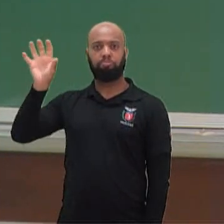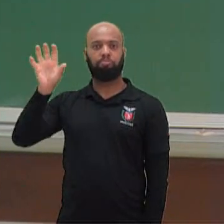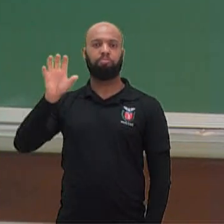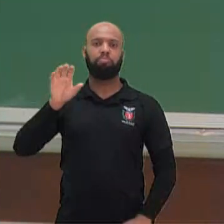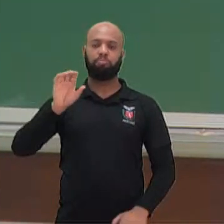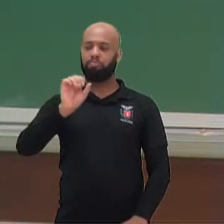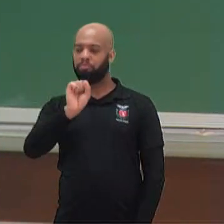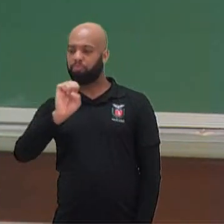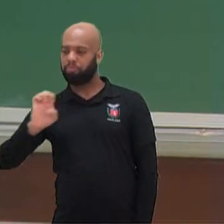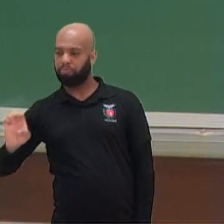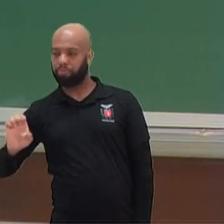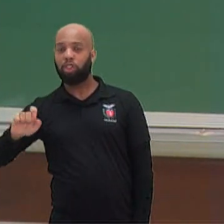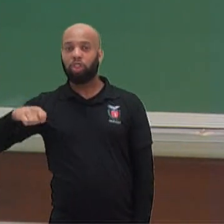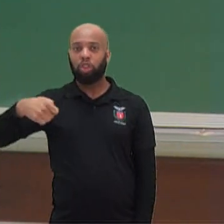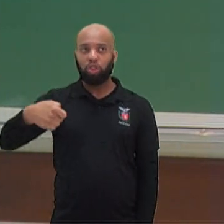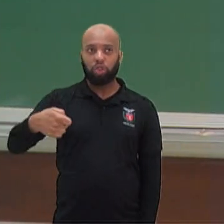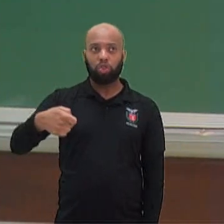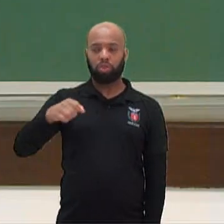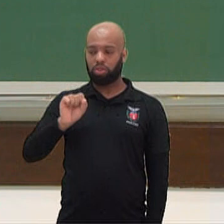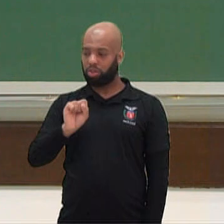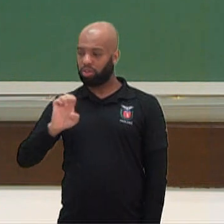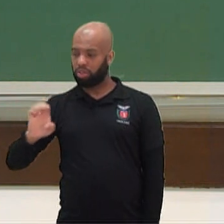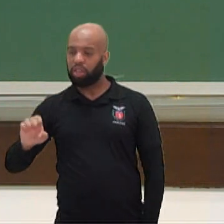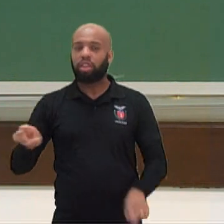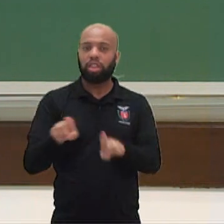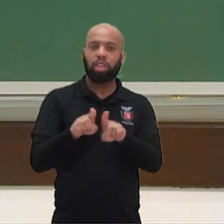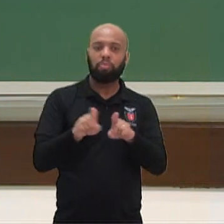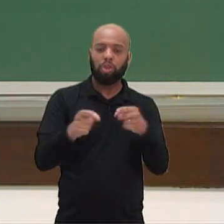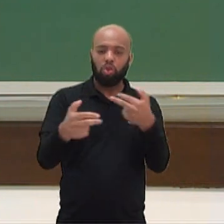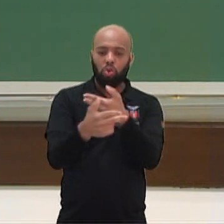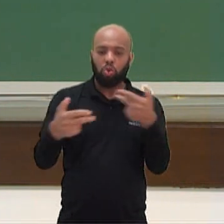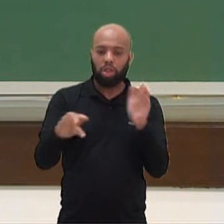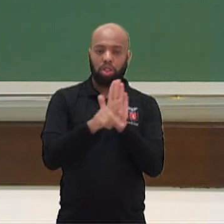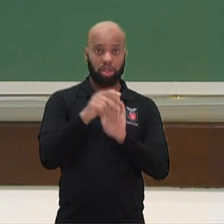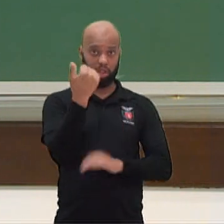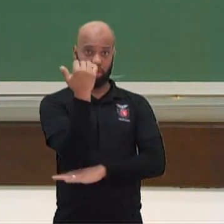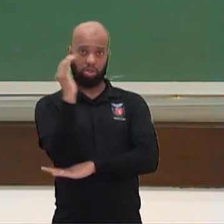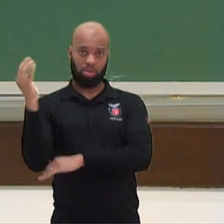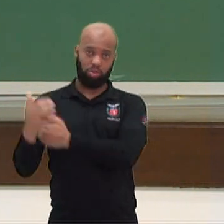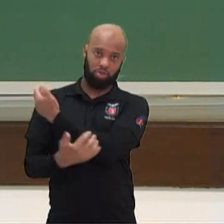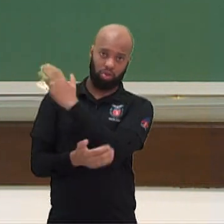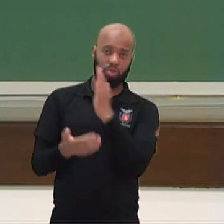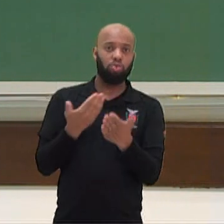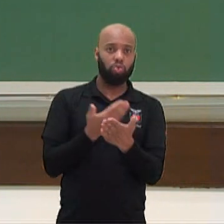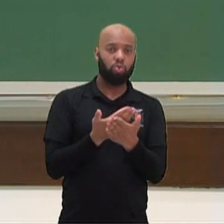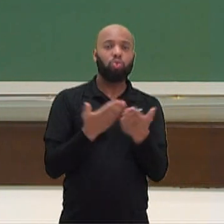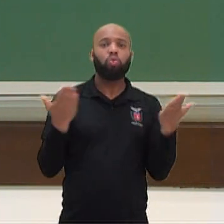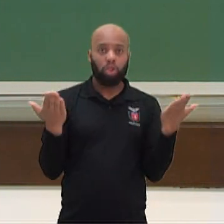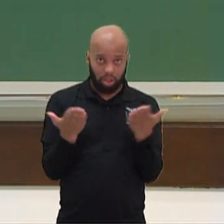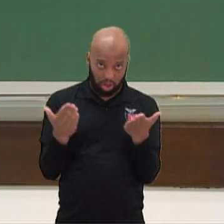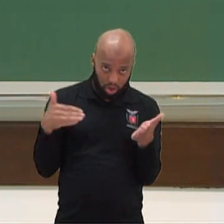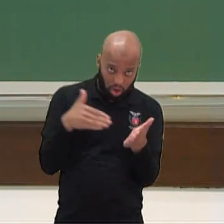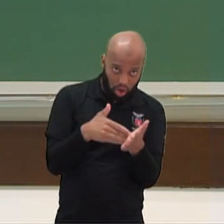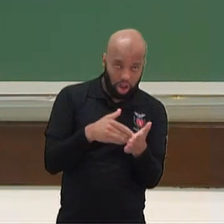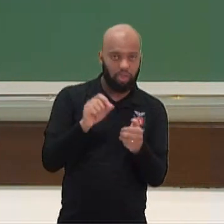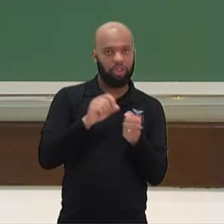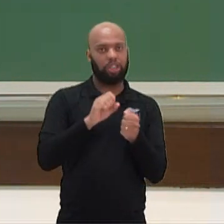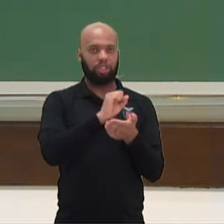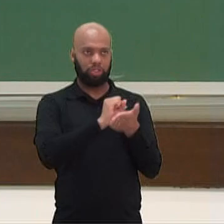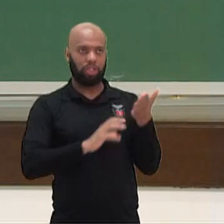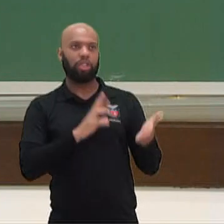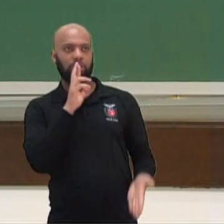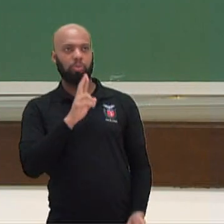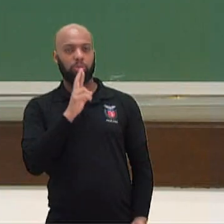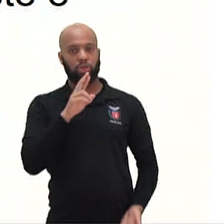Então, sobre a região sudeste e os recursos naturais que nós temos estudados até agora, nós vamos fazer uma atividade.